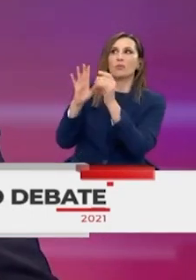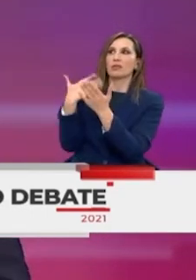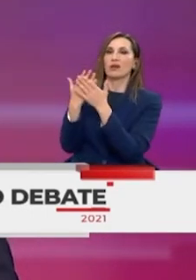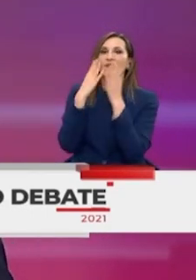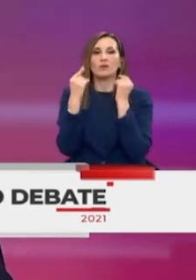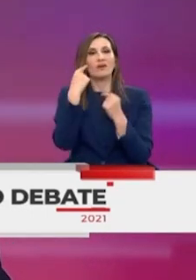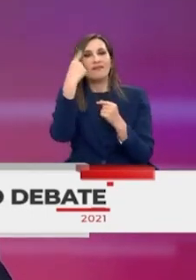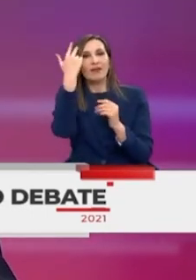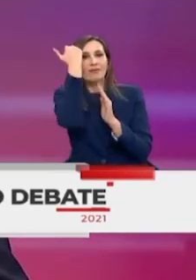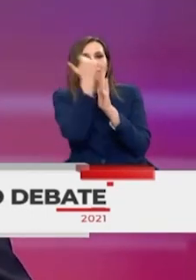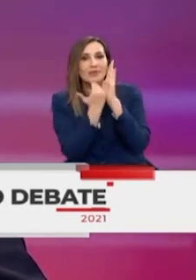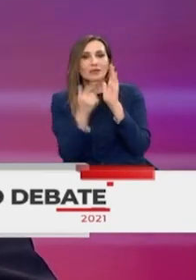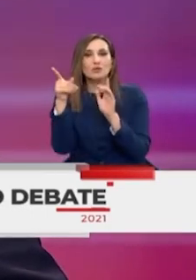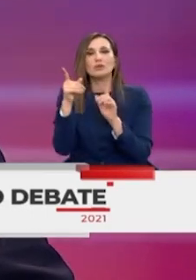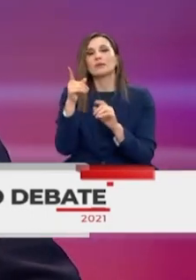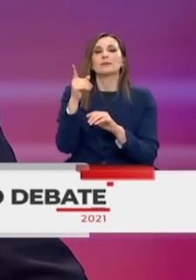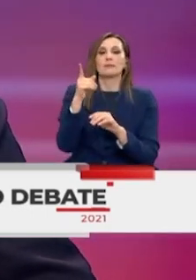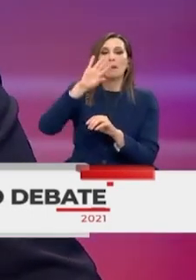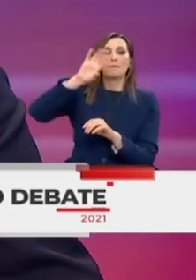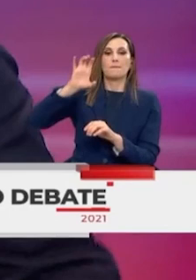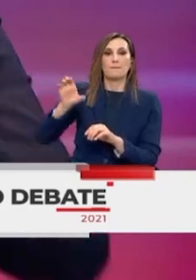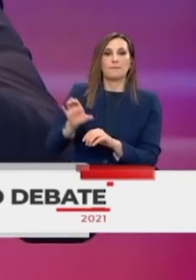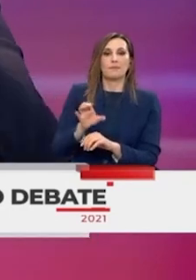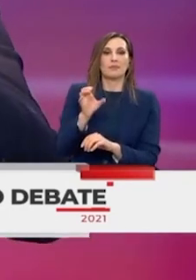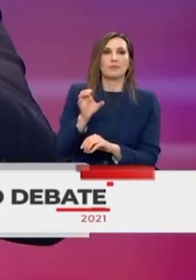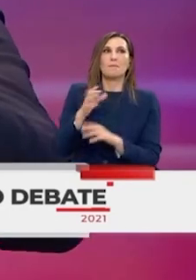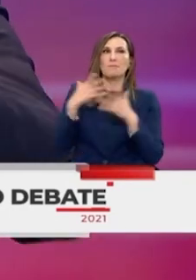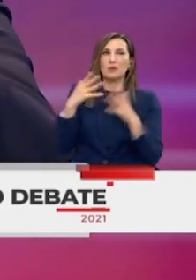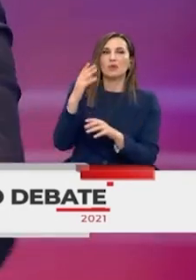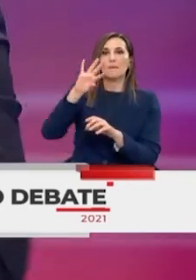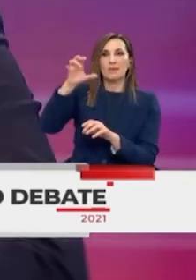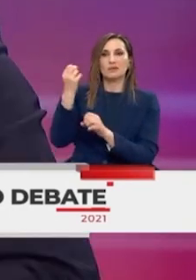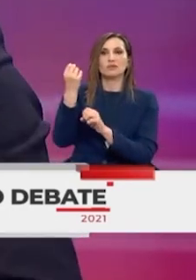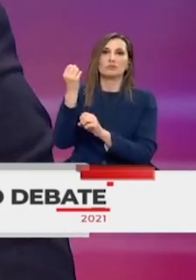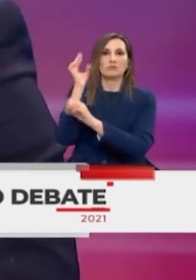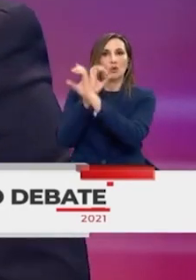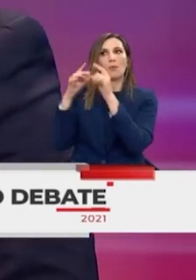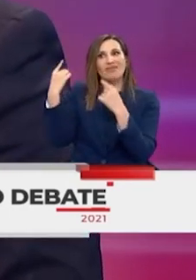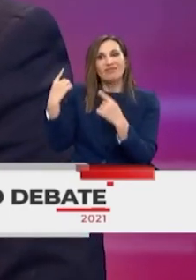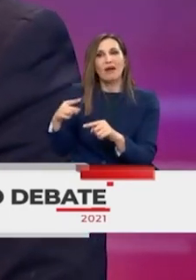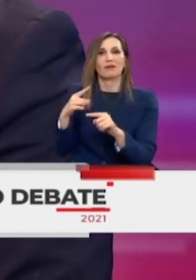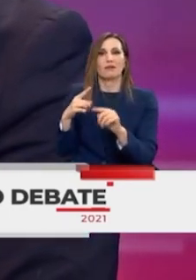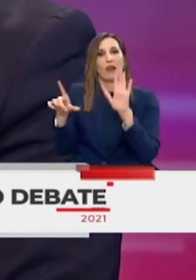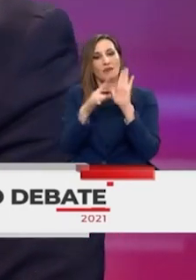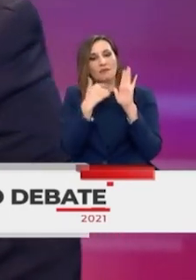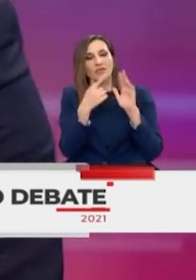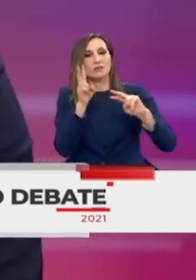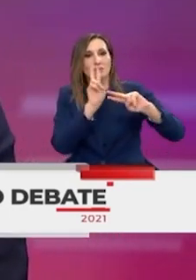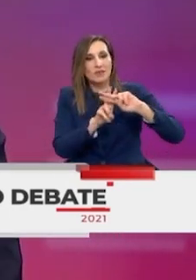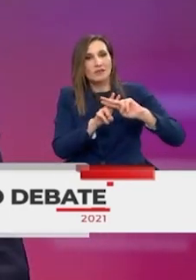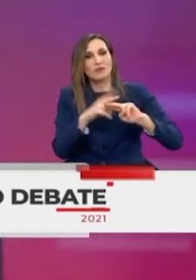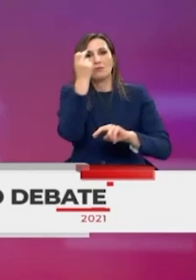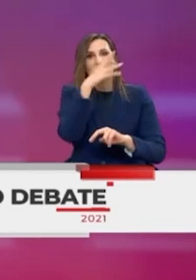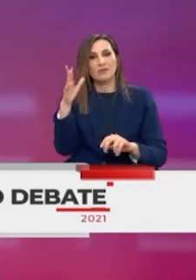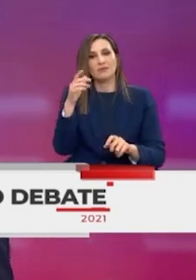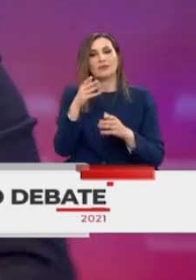Vá ver os dados e veja que mais de metade dos países a maioria dos países da Europa tem prisão perpétua. Mais de metade dos portugueses quer prisão